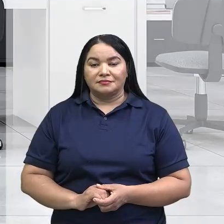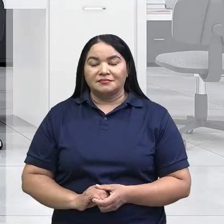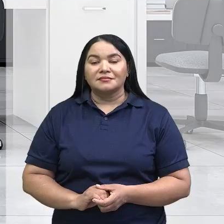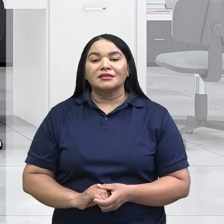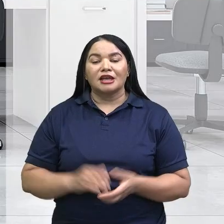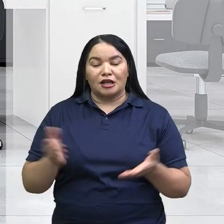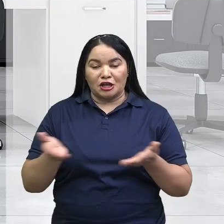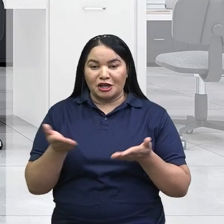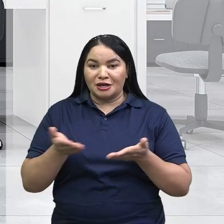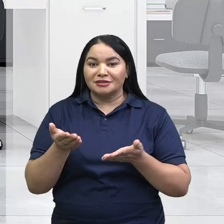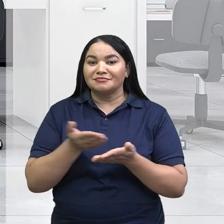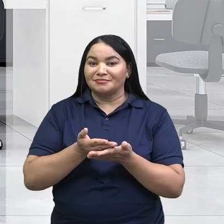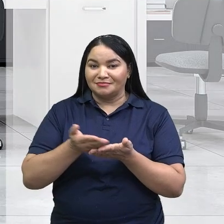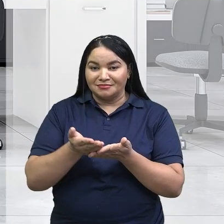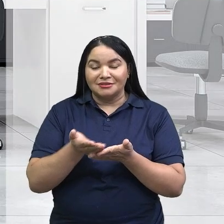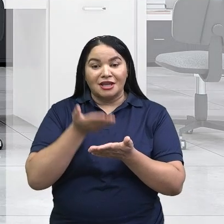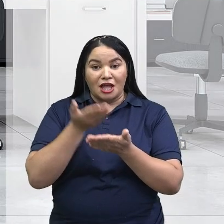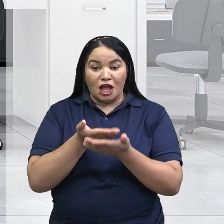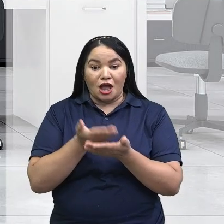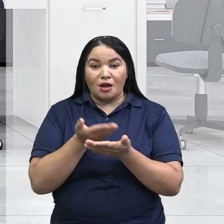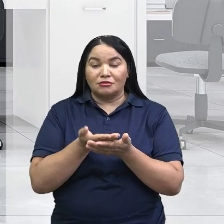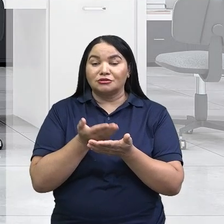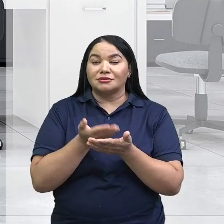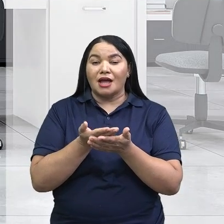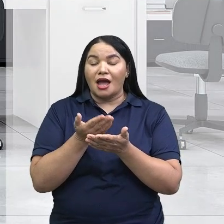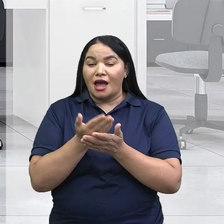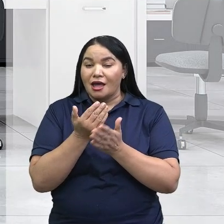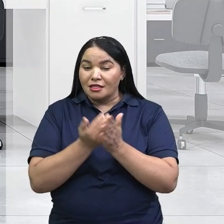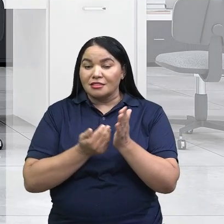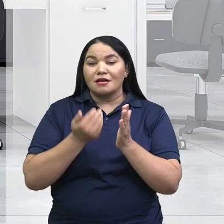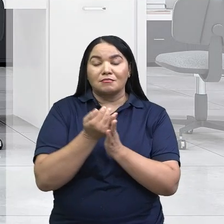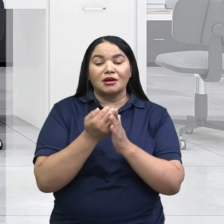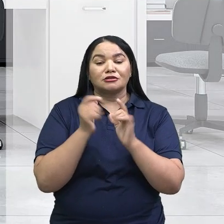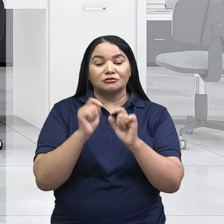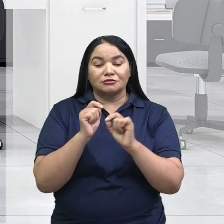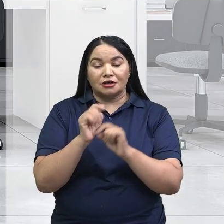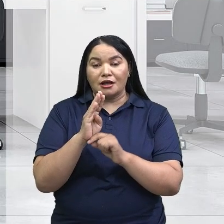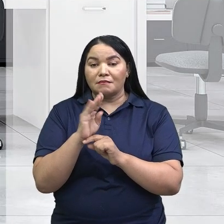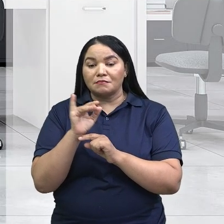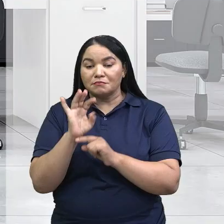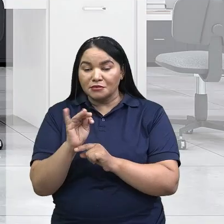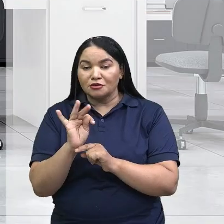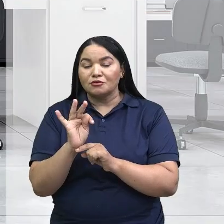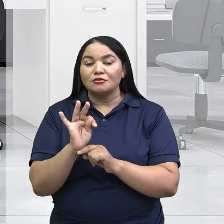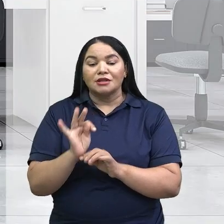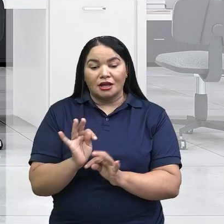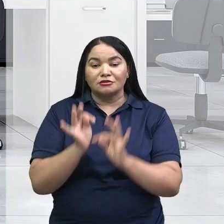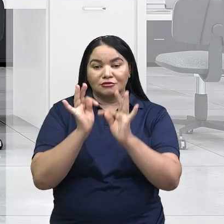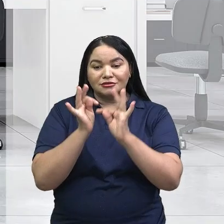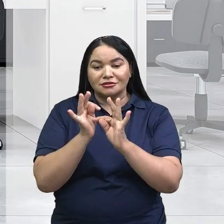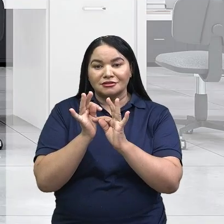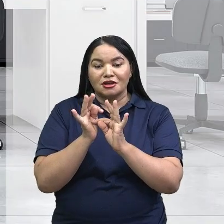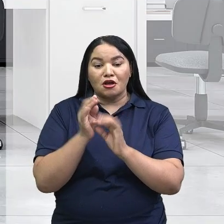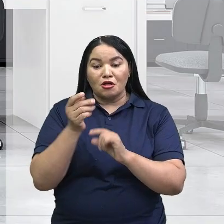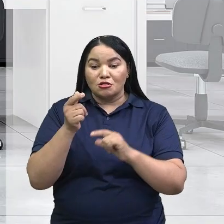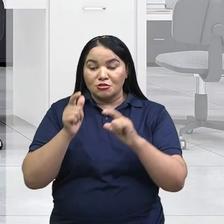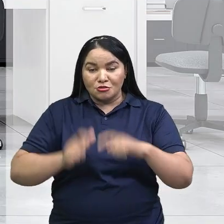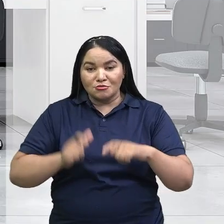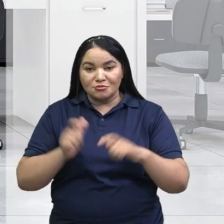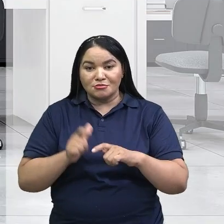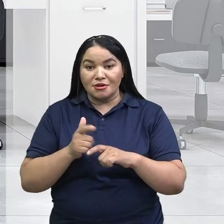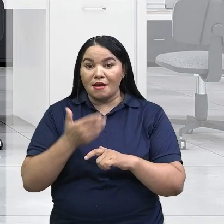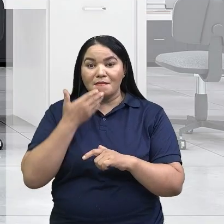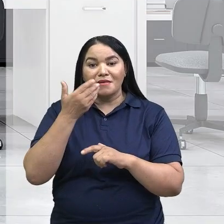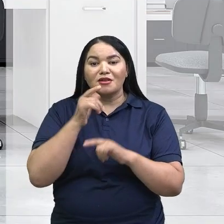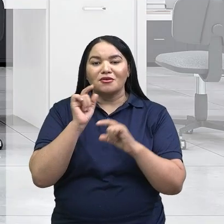E para iniciarmos essa aula, onde a gente vai estudar um pouco mais ali sobre a biotecnologia, nenhum lugar melhor do que um laboratório para a gente